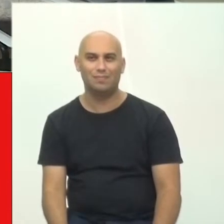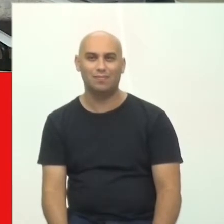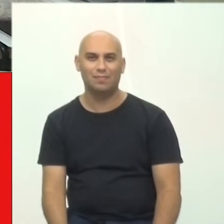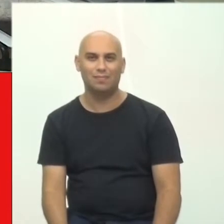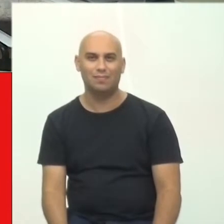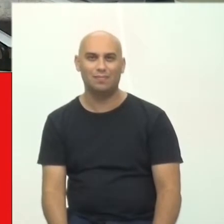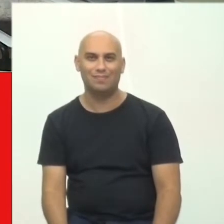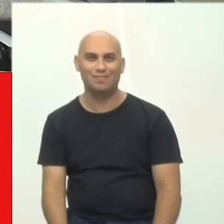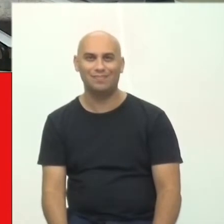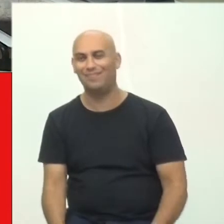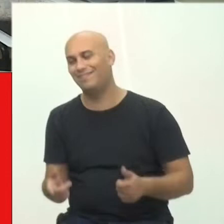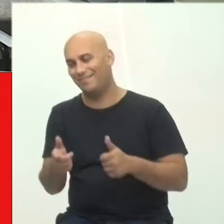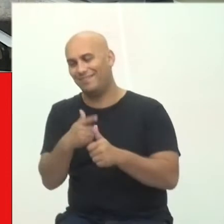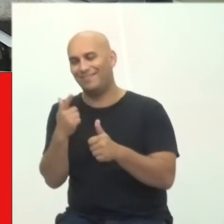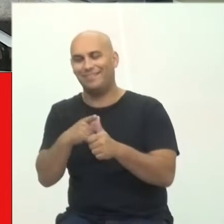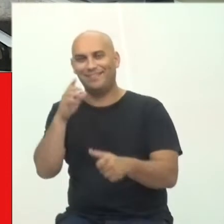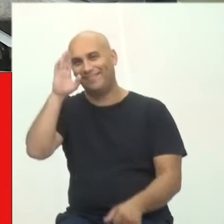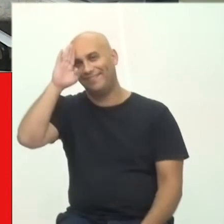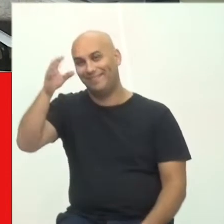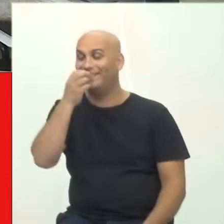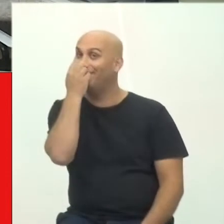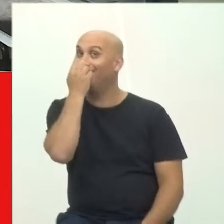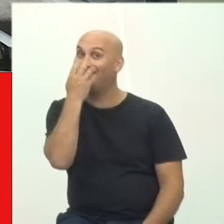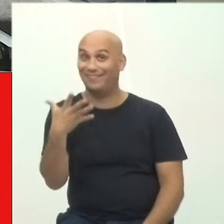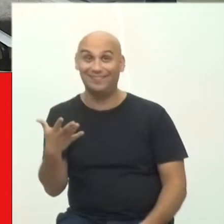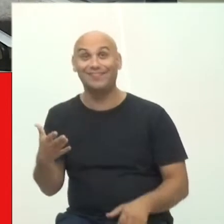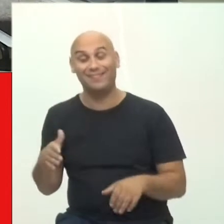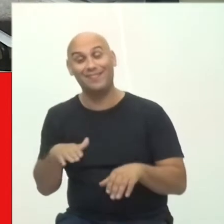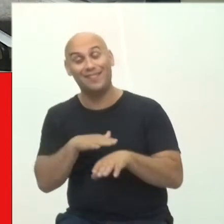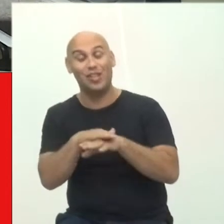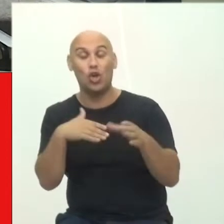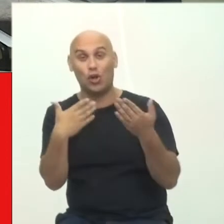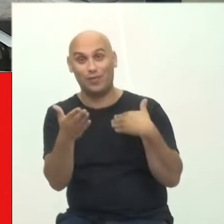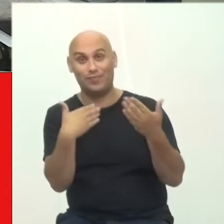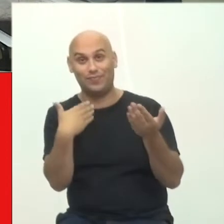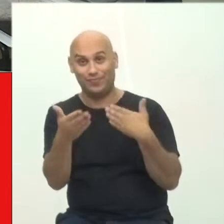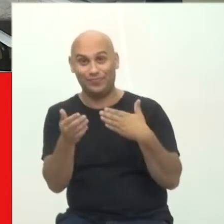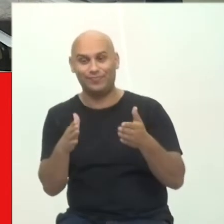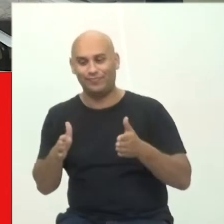Bom, primeiro ressaltar, que bom, né? Que bom que nós estamos falando sobre esse equipamento,